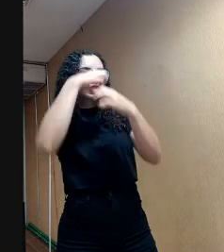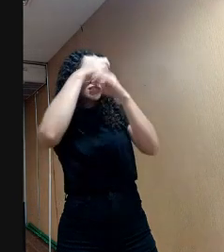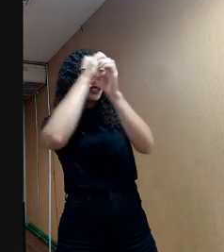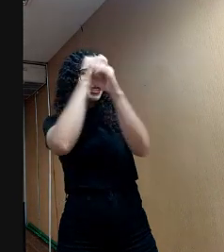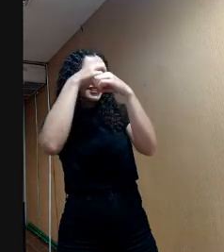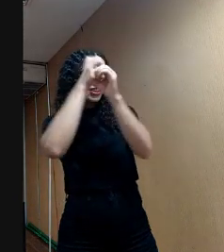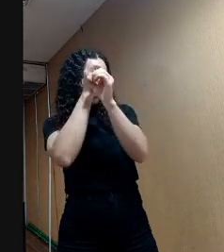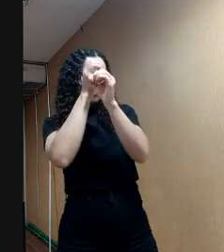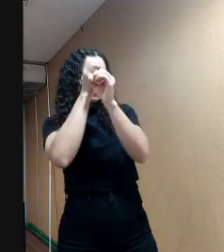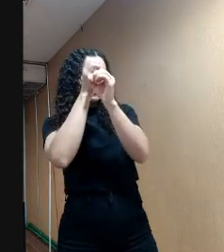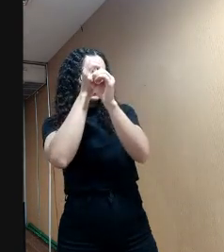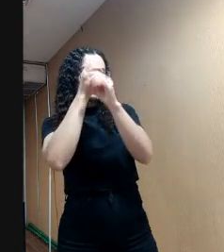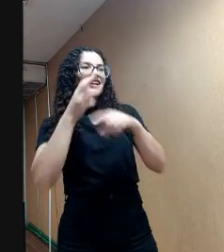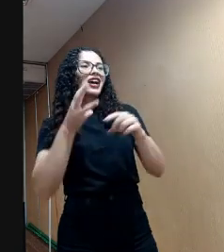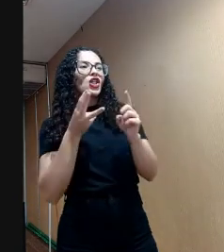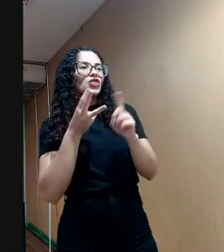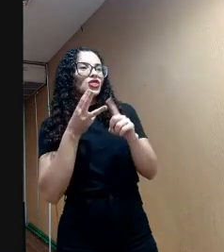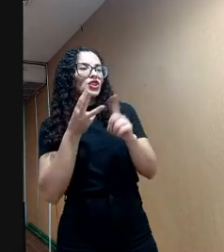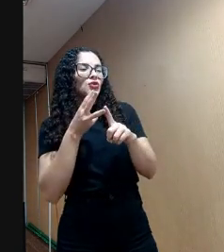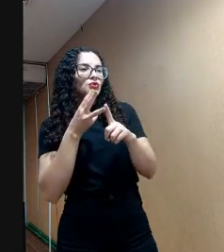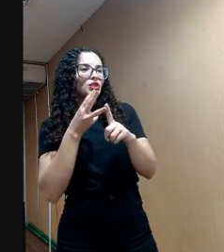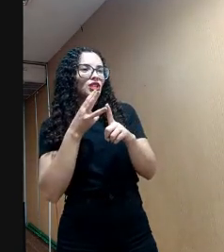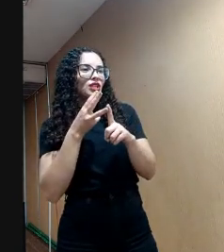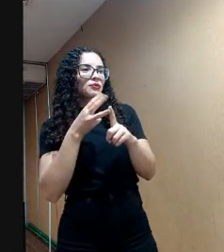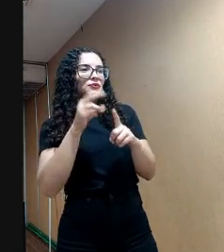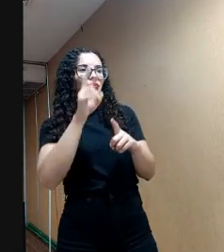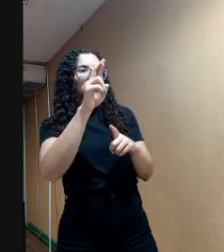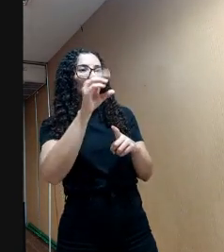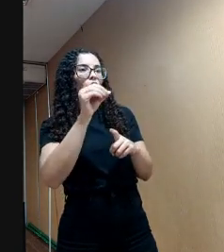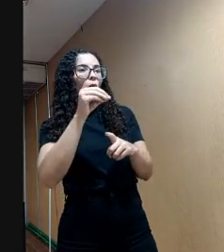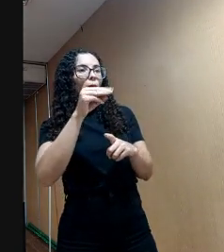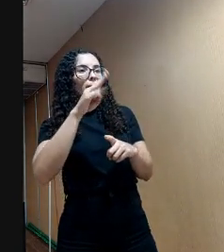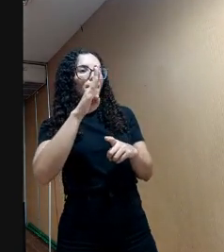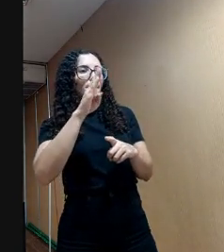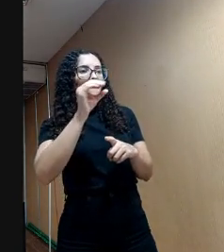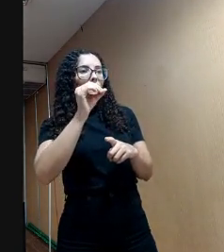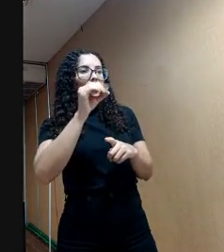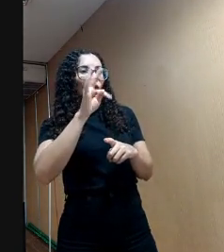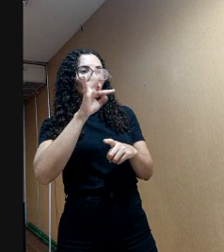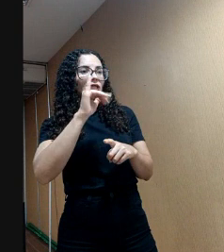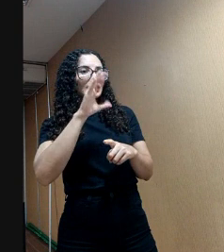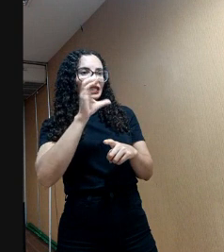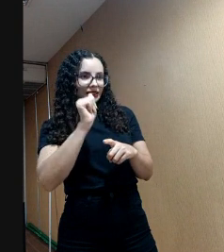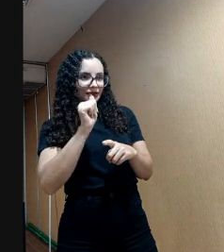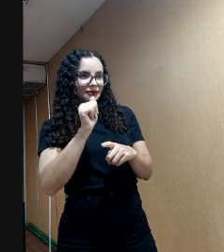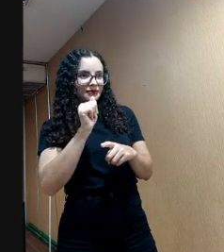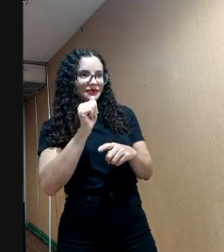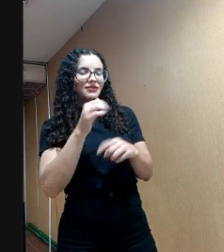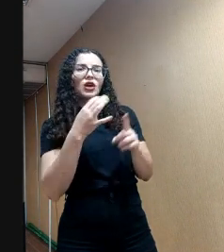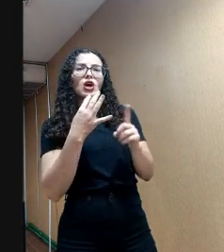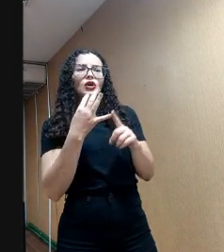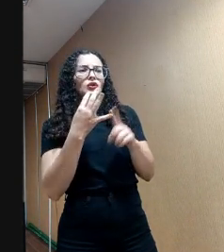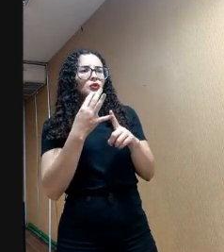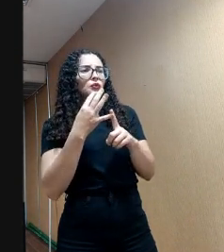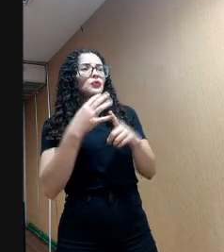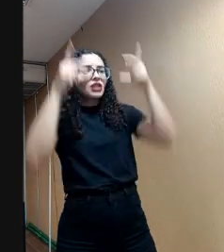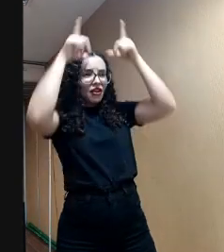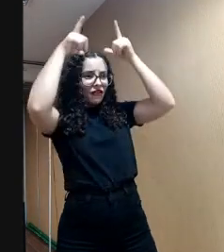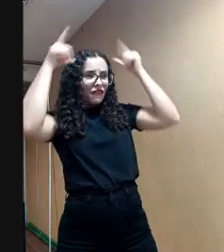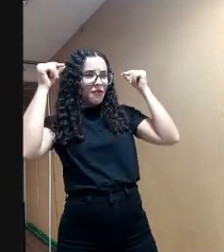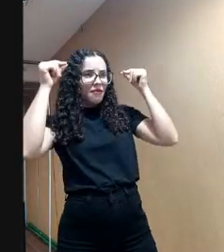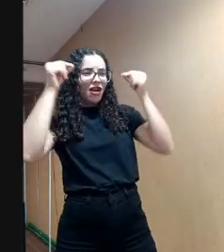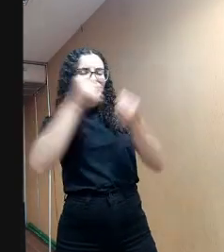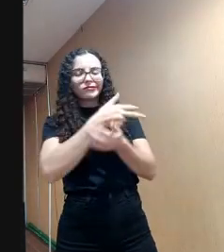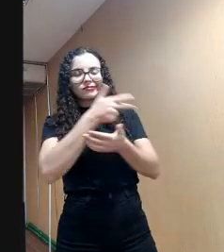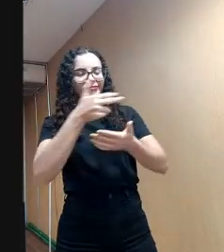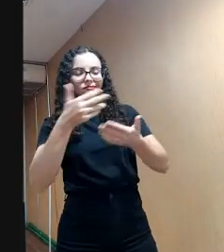robótica, ligado ao curso de bacharelado em engenharia elétrica. E não parou por aí, né? A história da matemática aqui no Campus